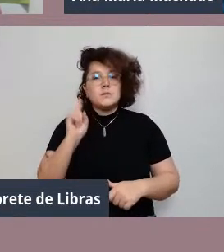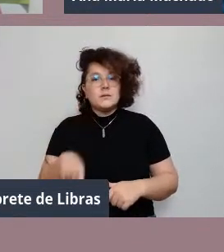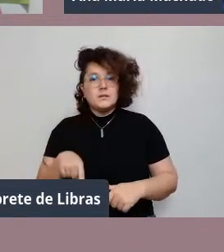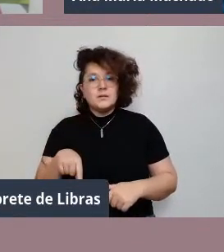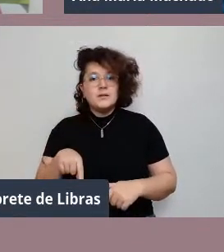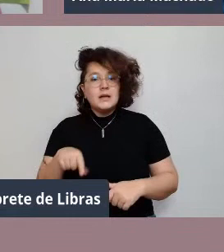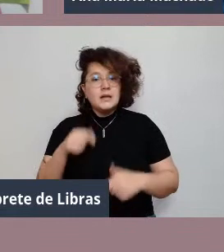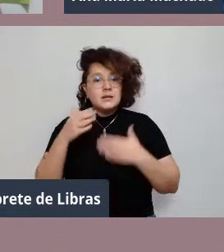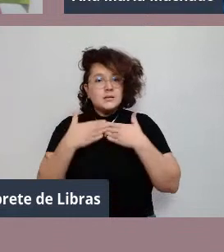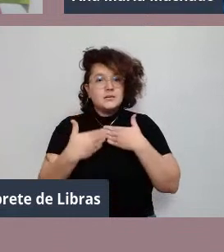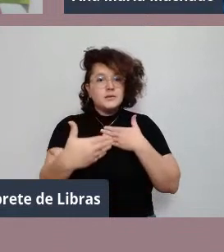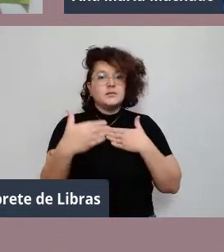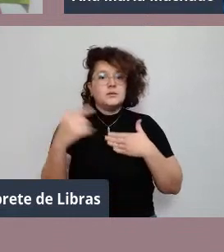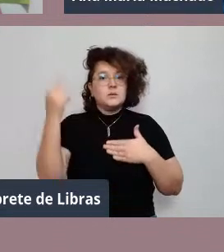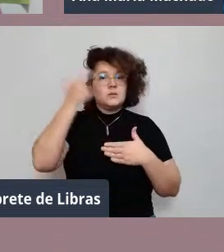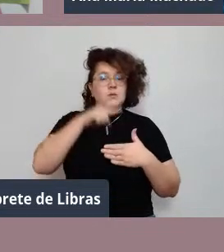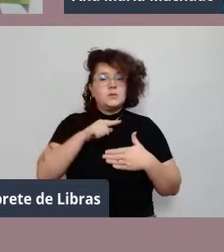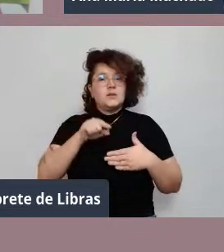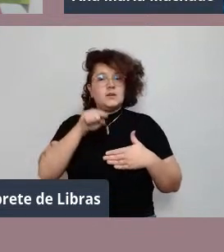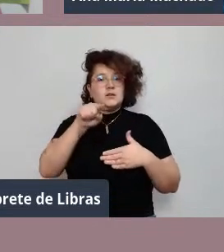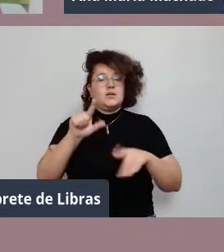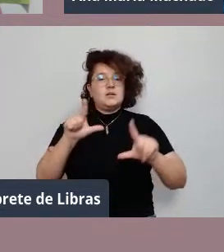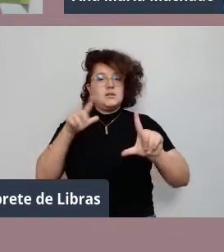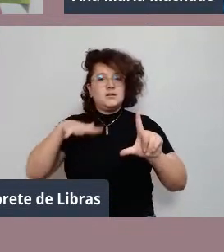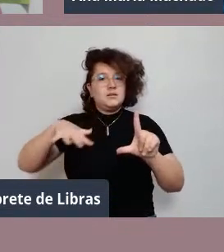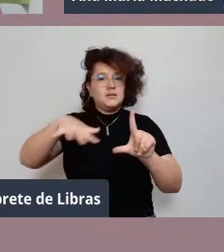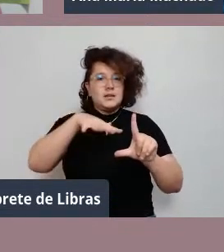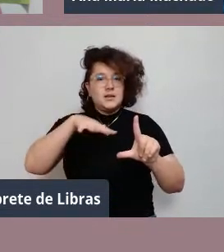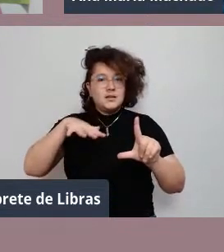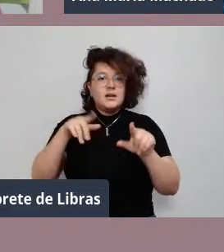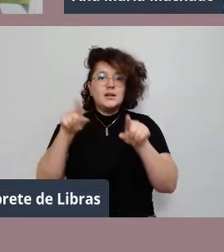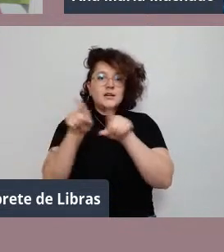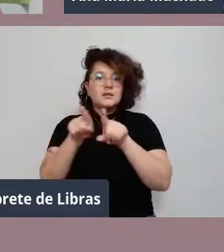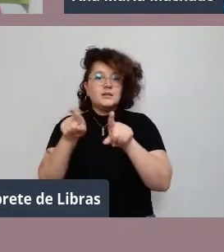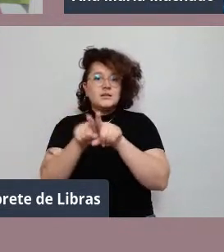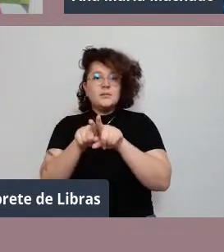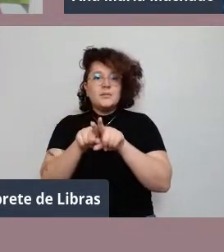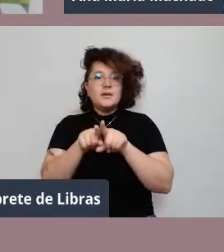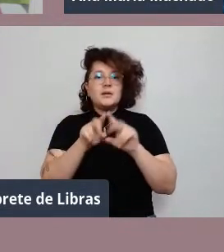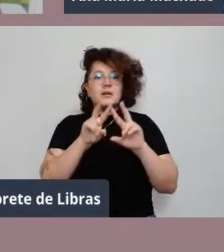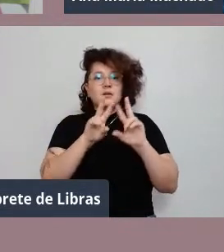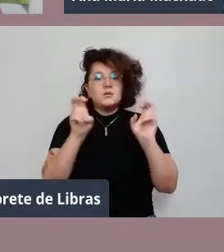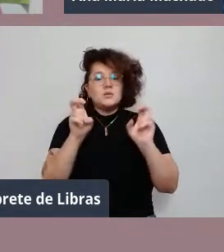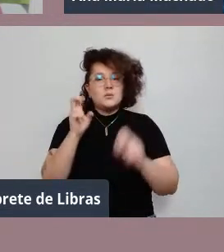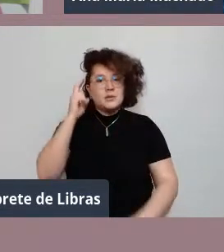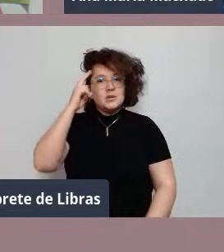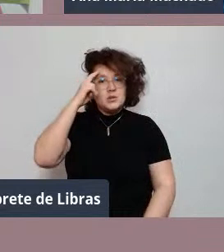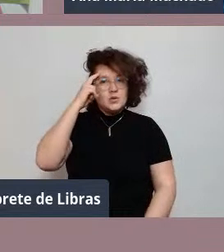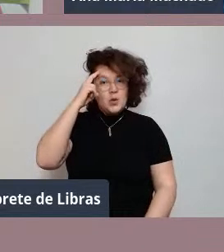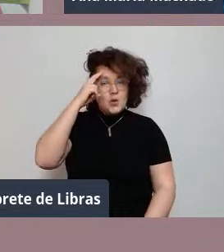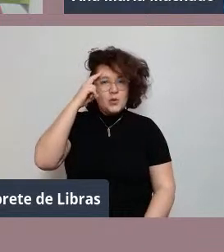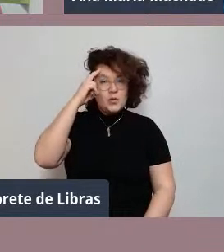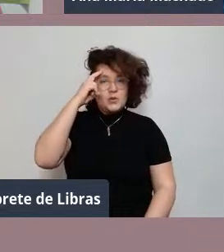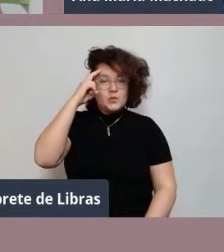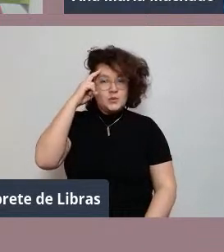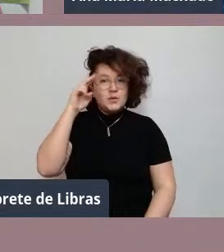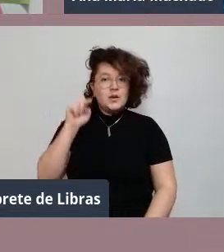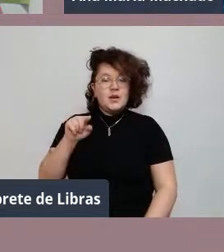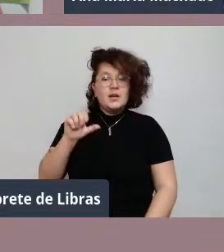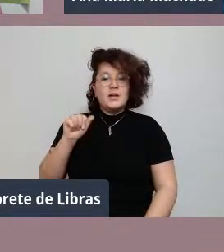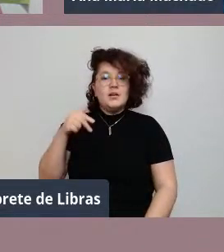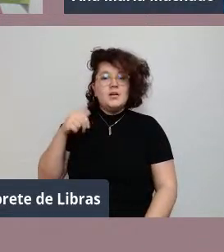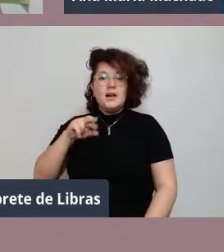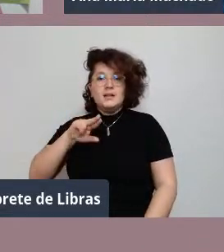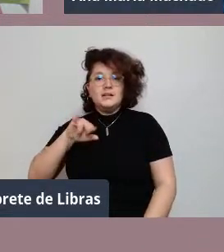partir daí, dessa cena, e também do que ela fala dos sonhos, né? Para Ana Maria, fiquei muito